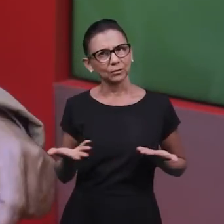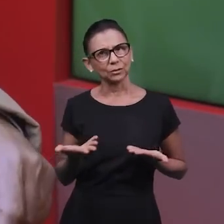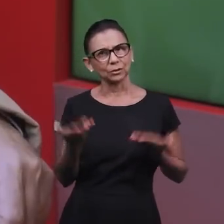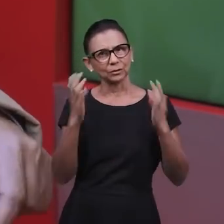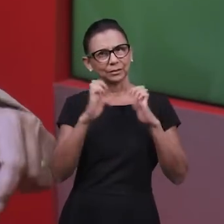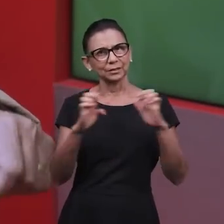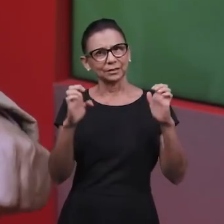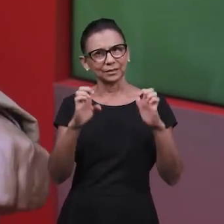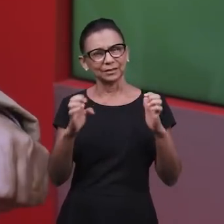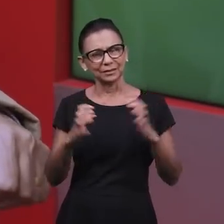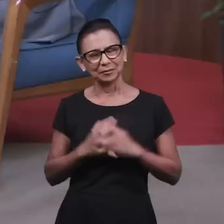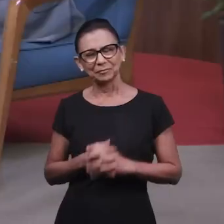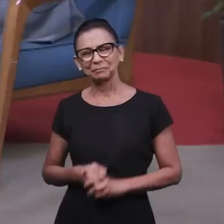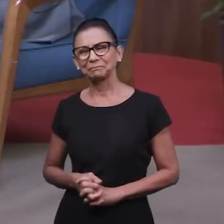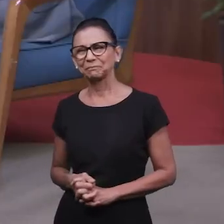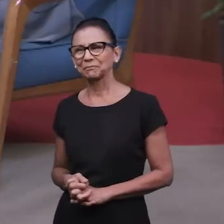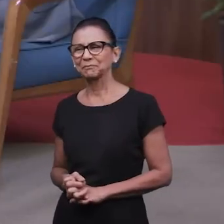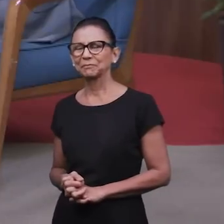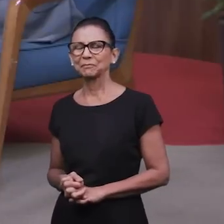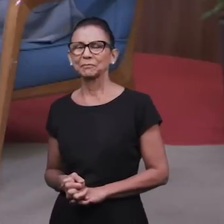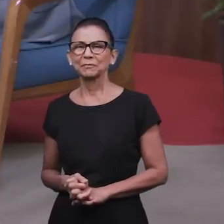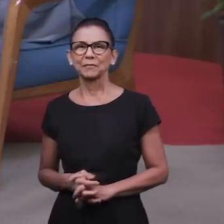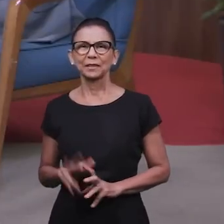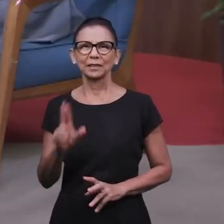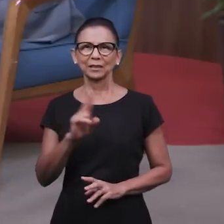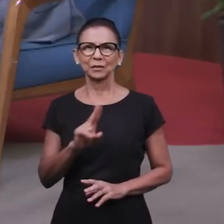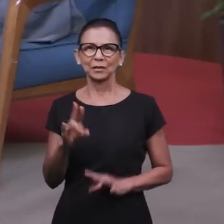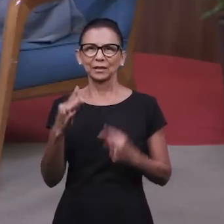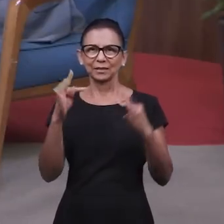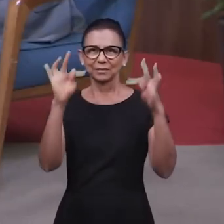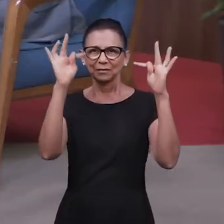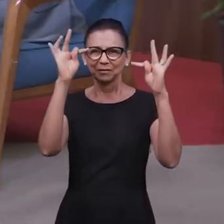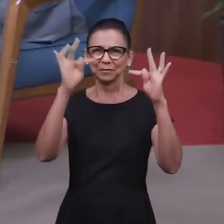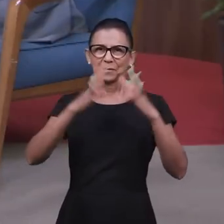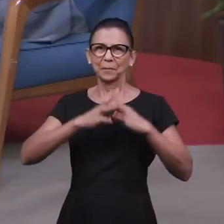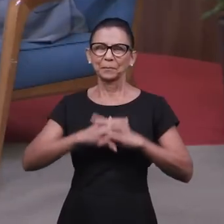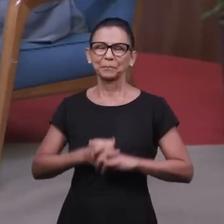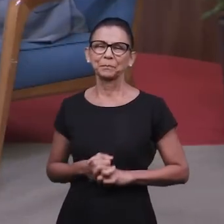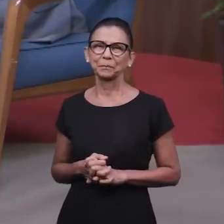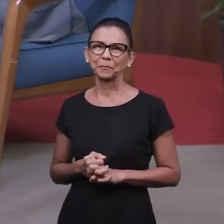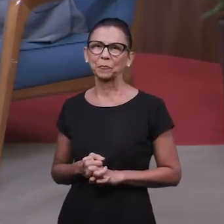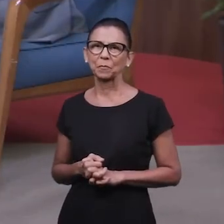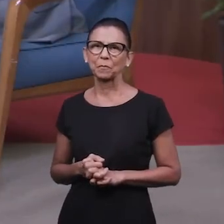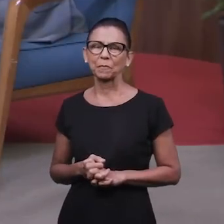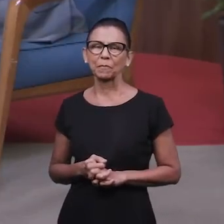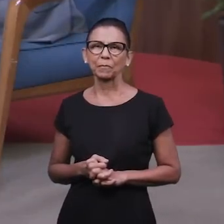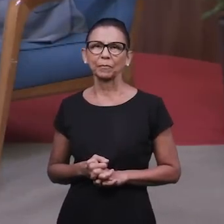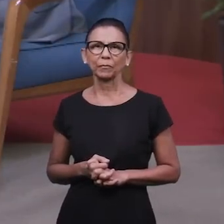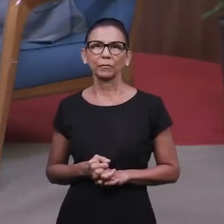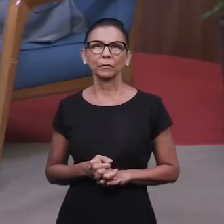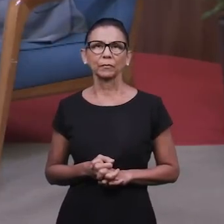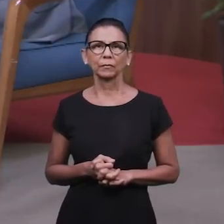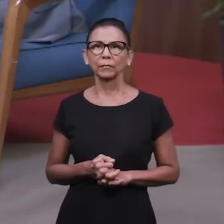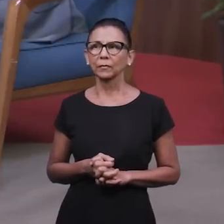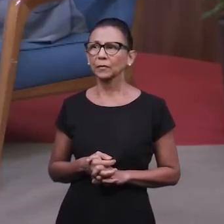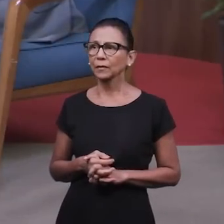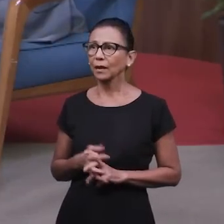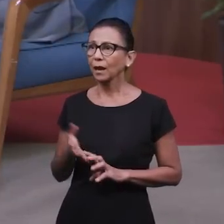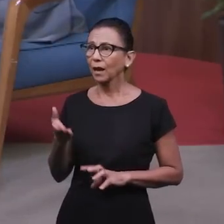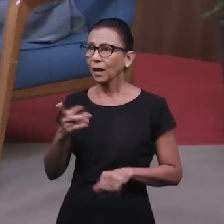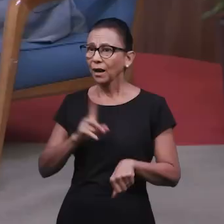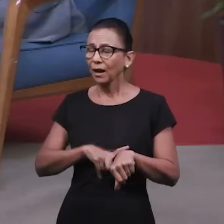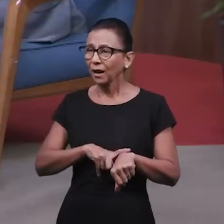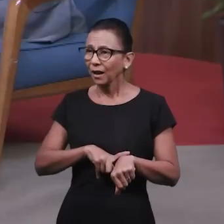fácil evangelizar hoje. Glória a Deus. Está aí. Bom, a gente está já caminhando para o final desse quadro.